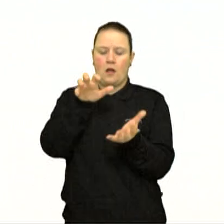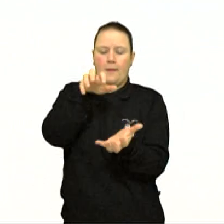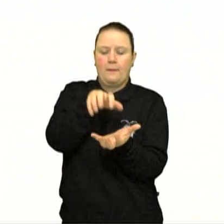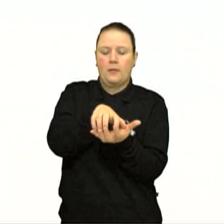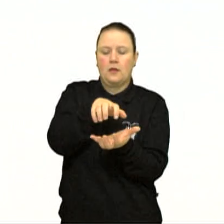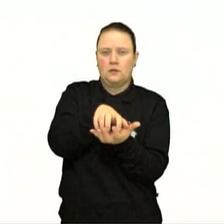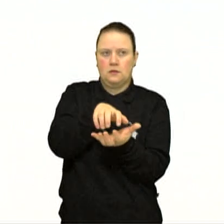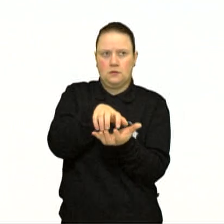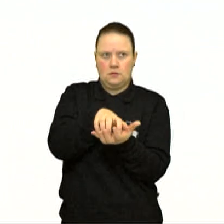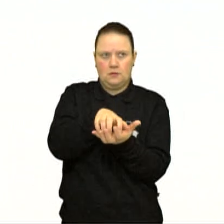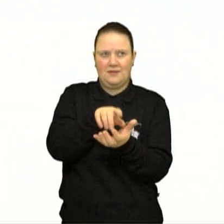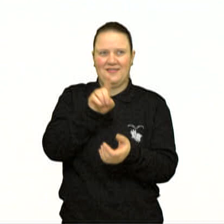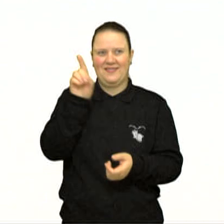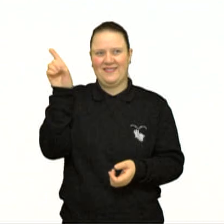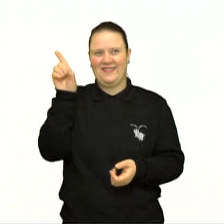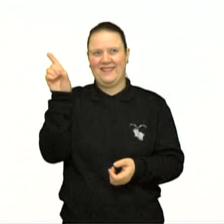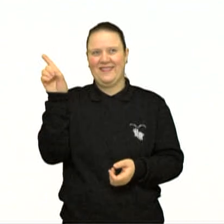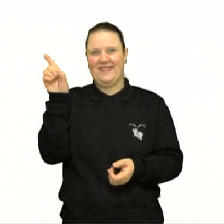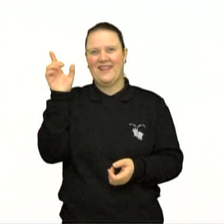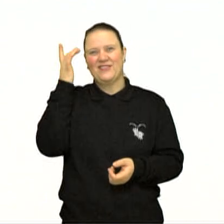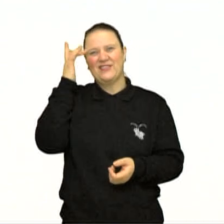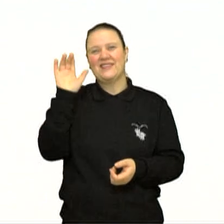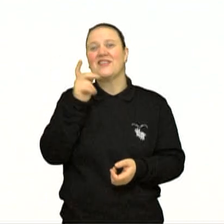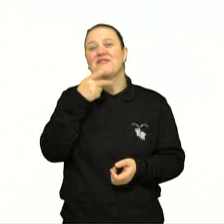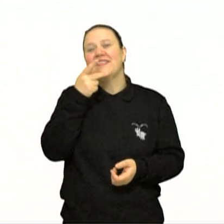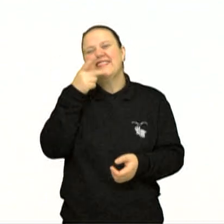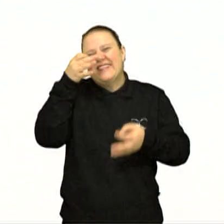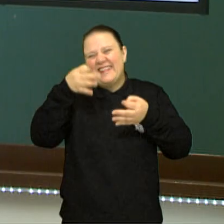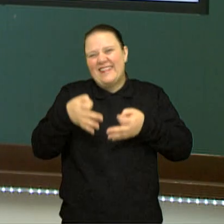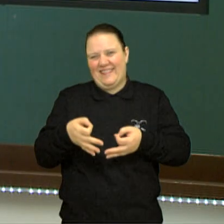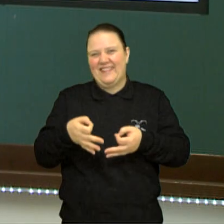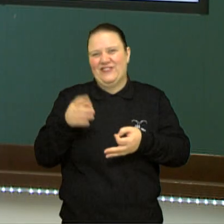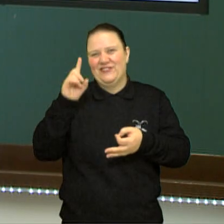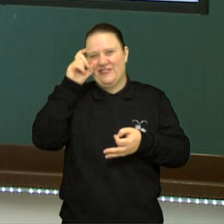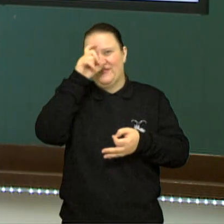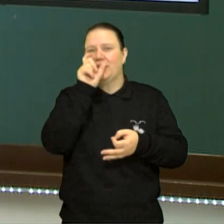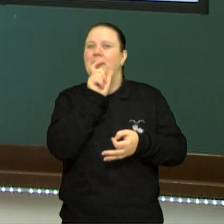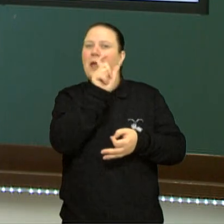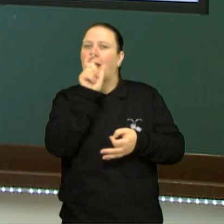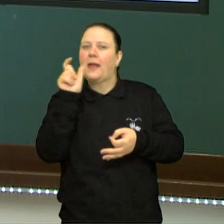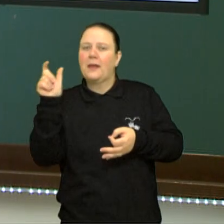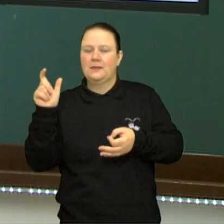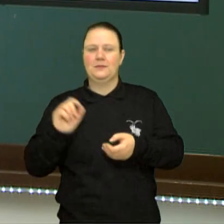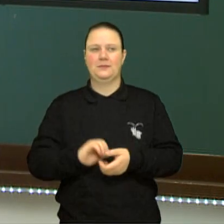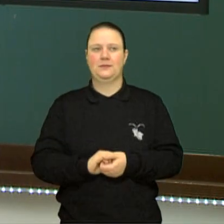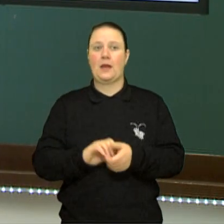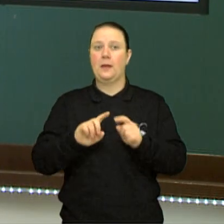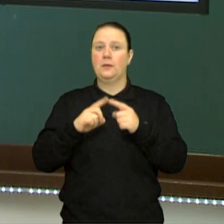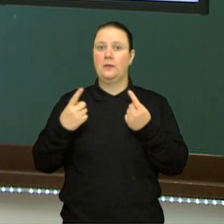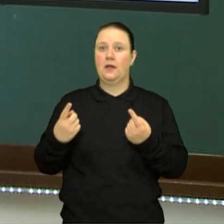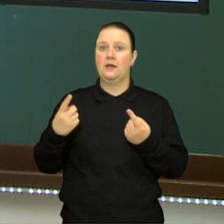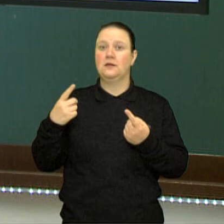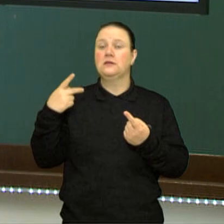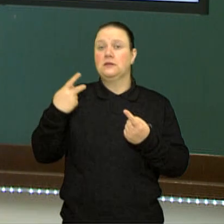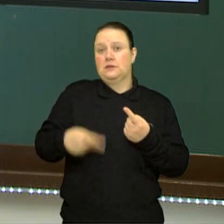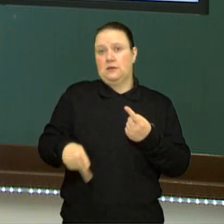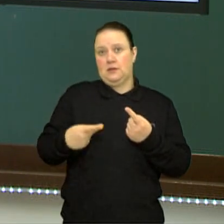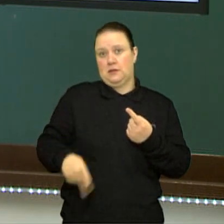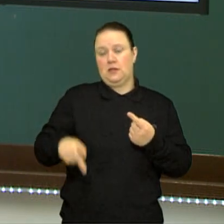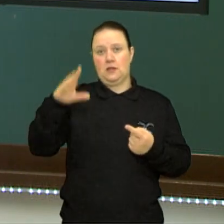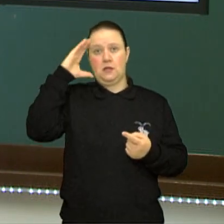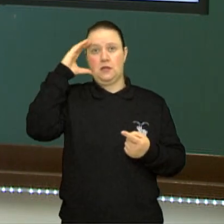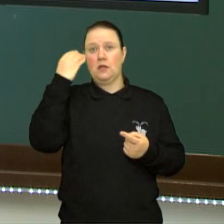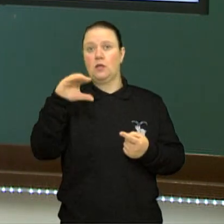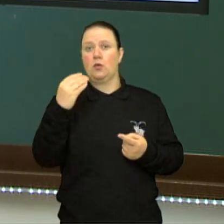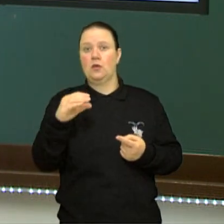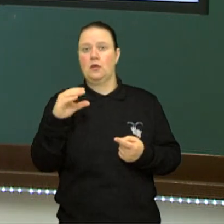né, não sei se está a pronúncia certa, tá, pessoal, né, mas é essa mesquita aqui que a gente tem em Curitiba, tá? O que é